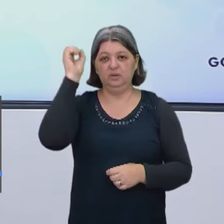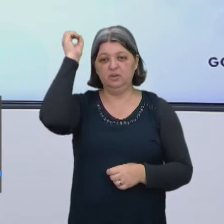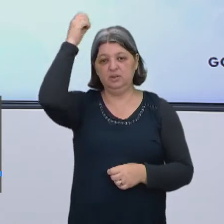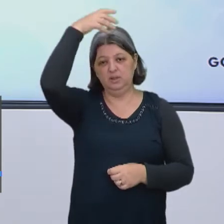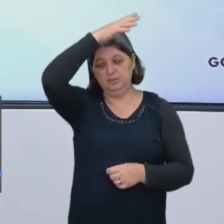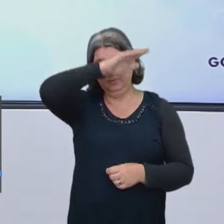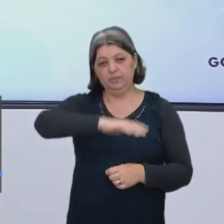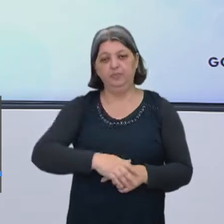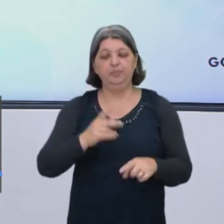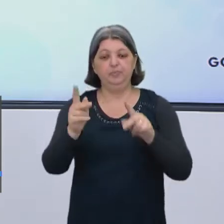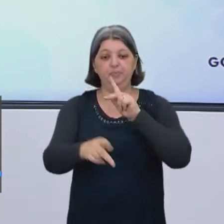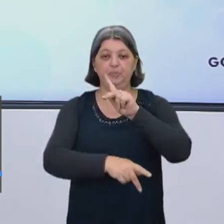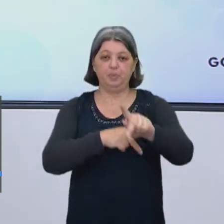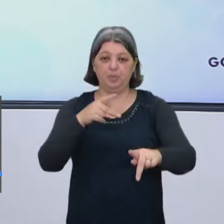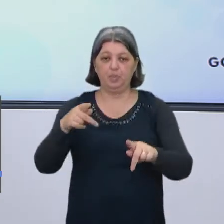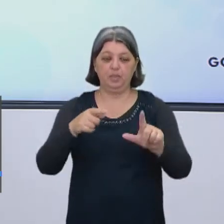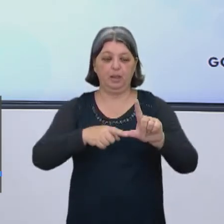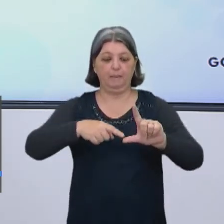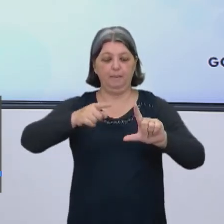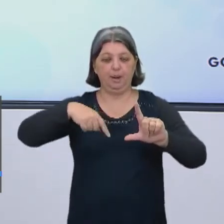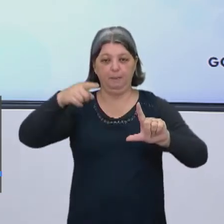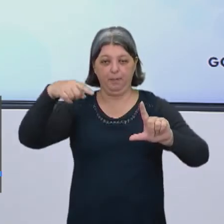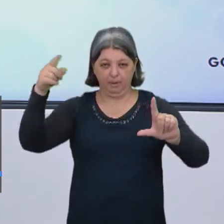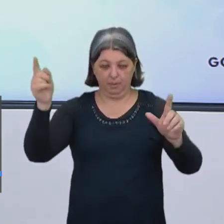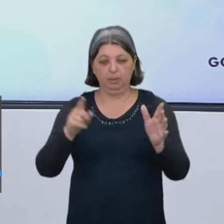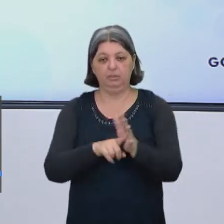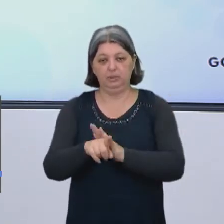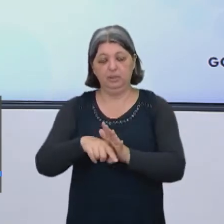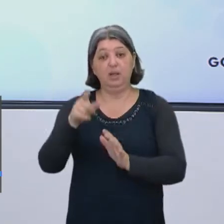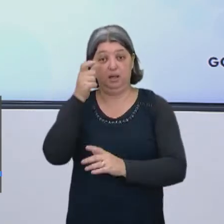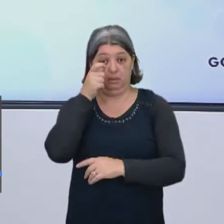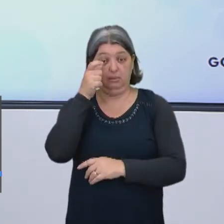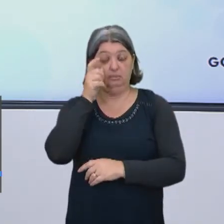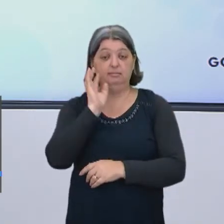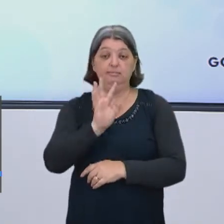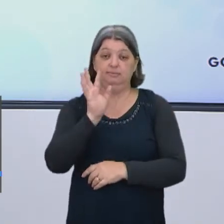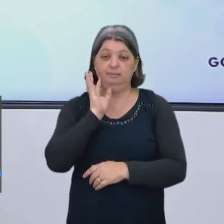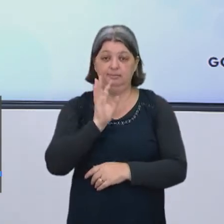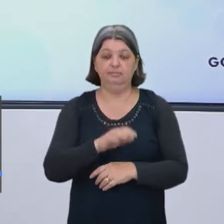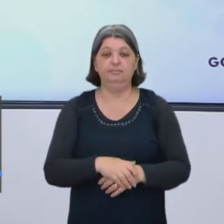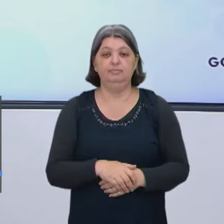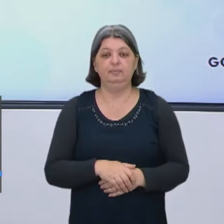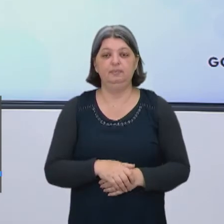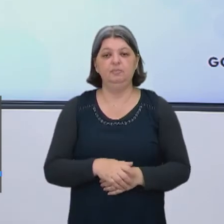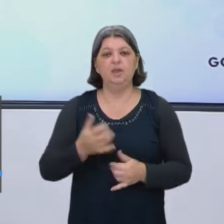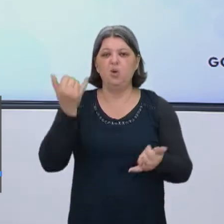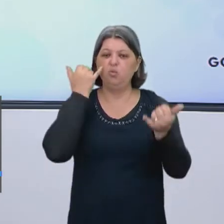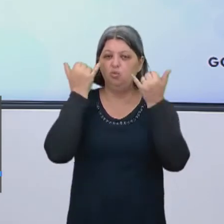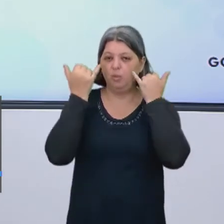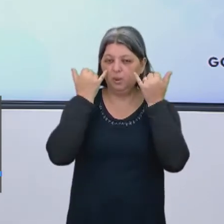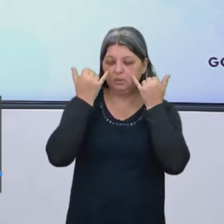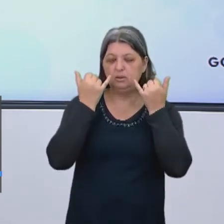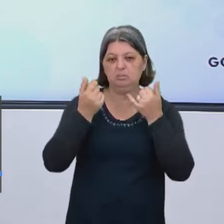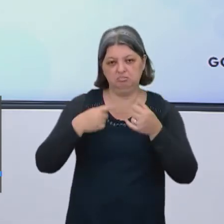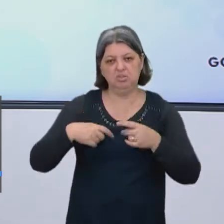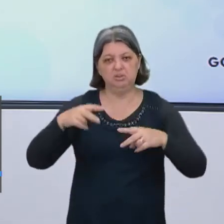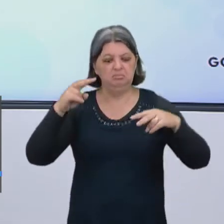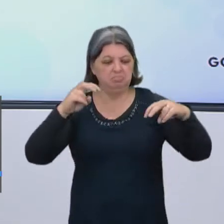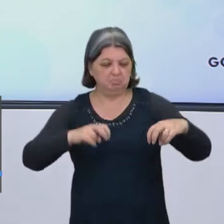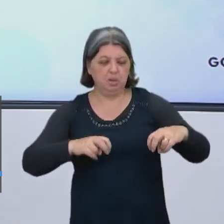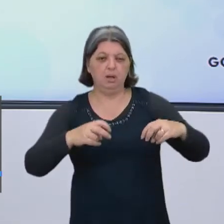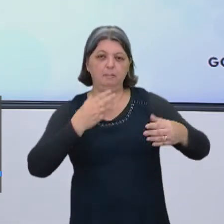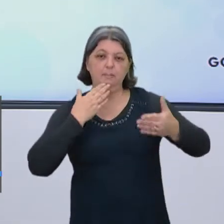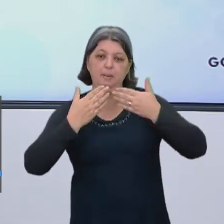trabalhando lá o População e Índices, é bastante legal, bastante interessante, tem bastante informações aí que a gente pode sentar, trocar uma